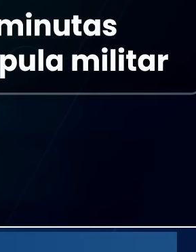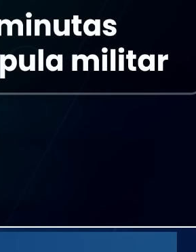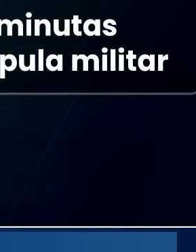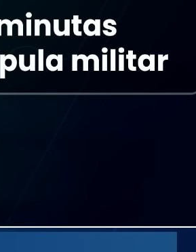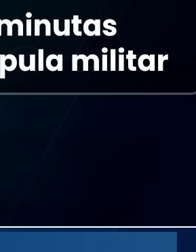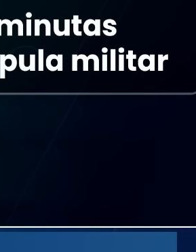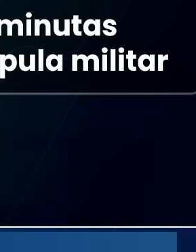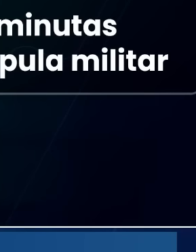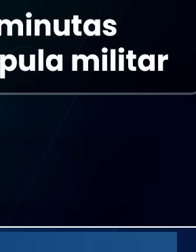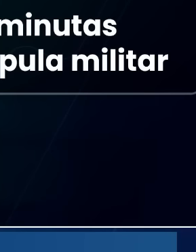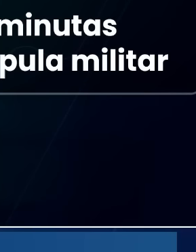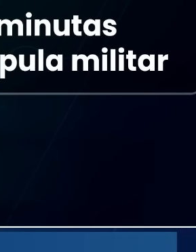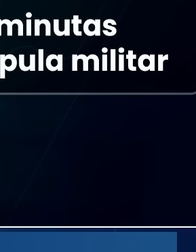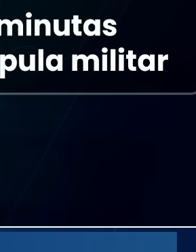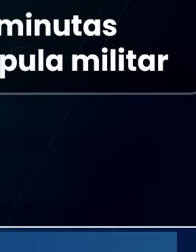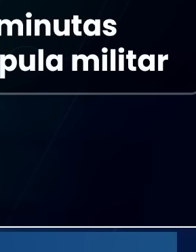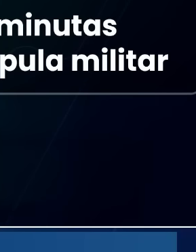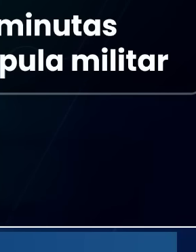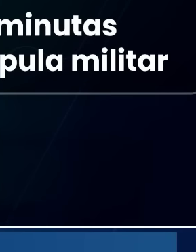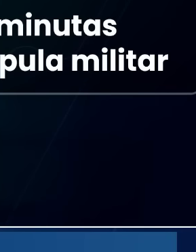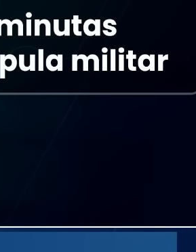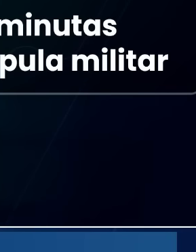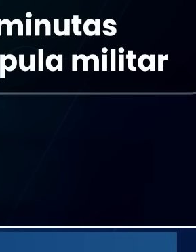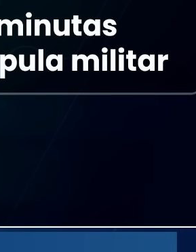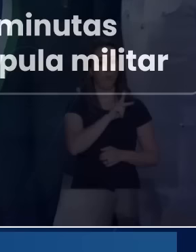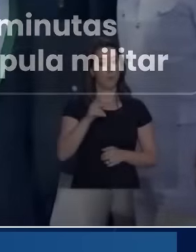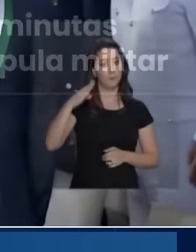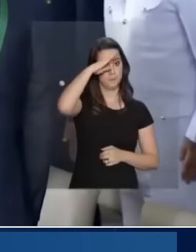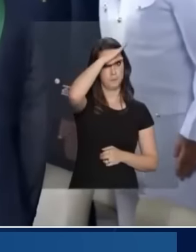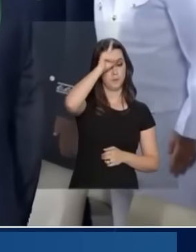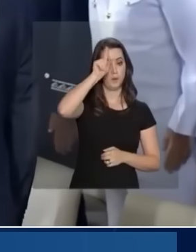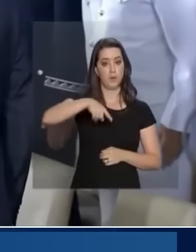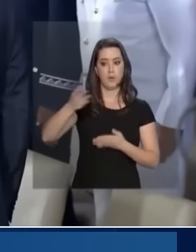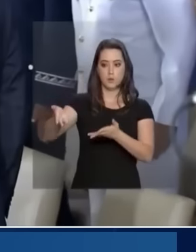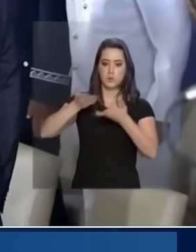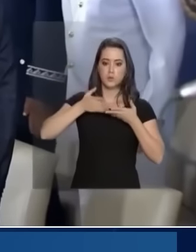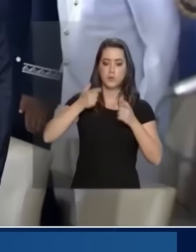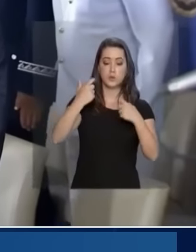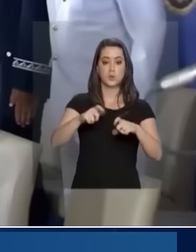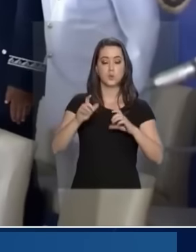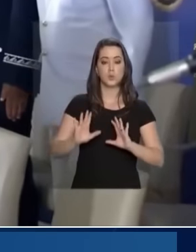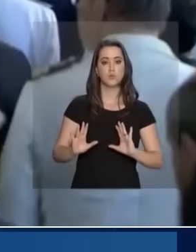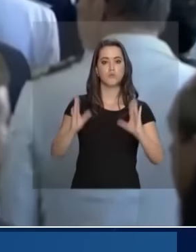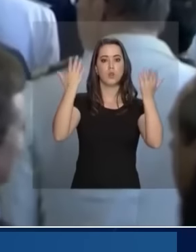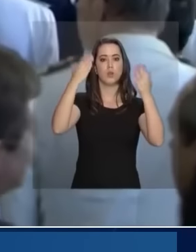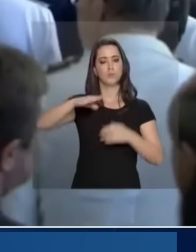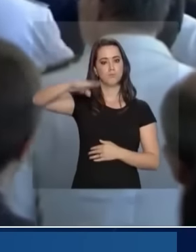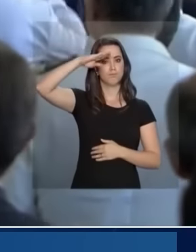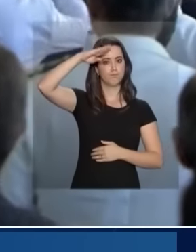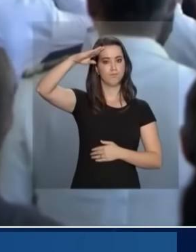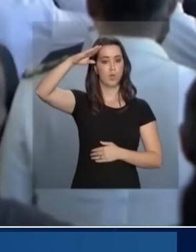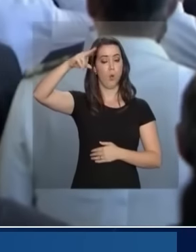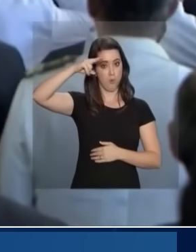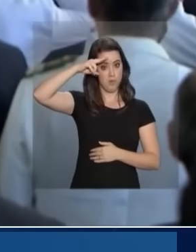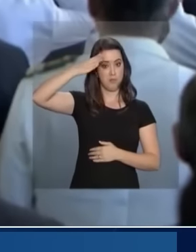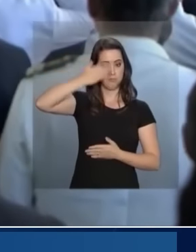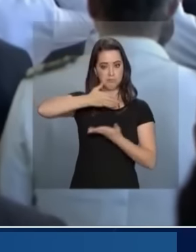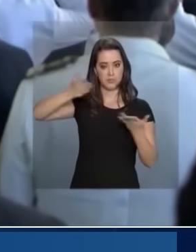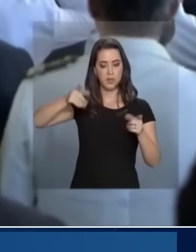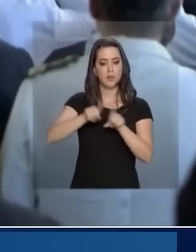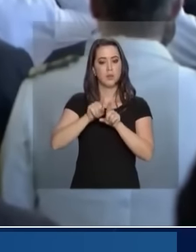ficou muito mais forte a situação é aterradora no que diz respeito aos elementos o o que eu diria para para vocês é o